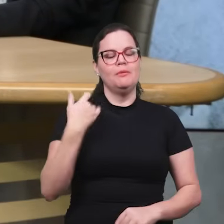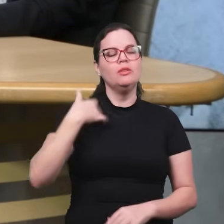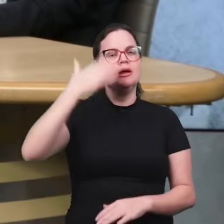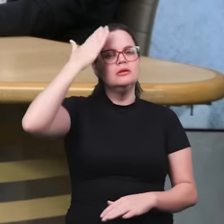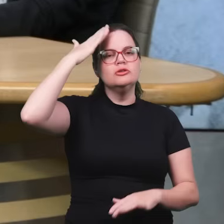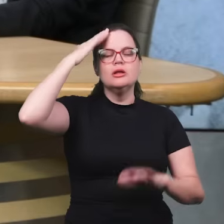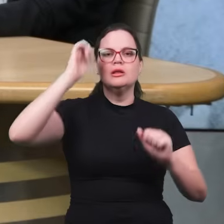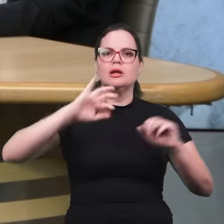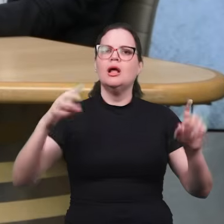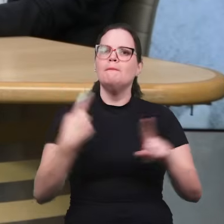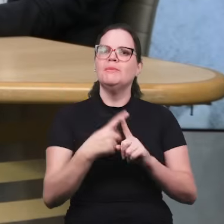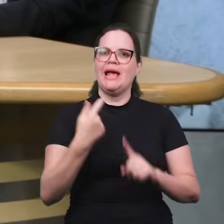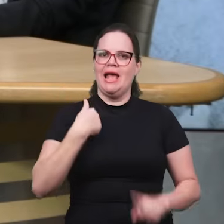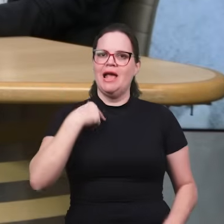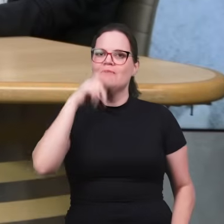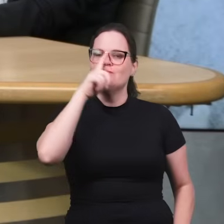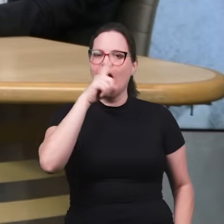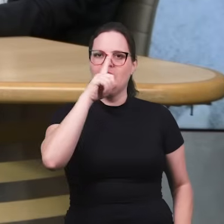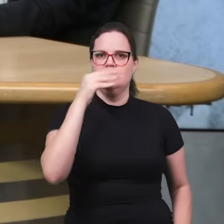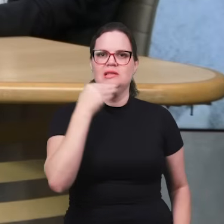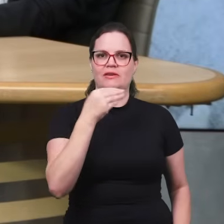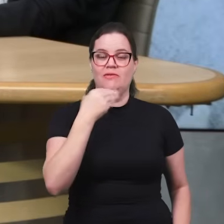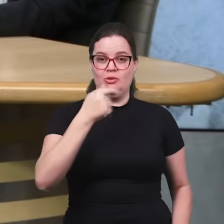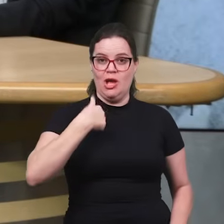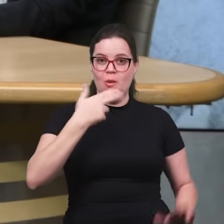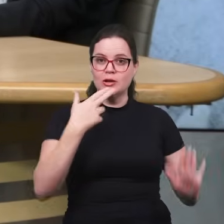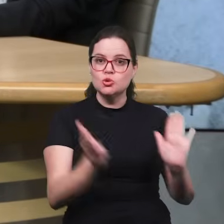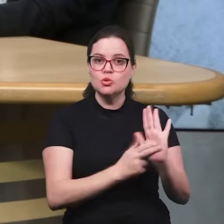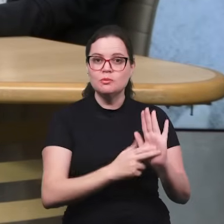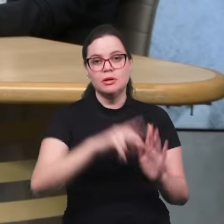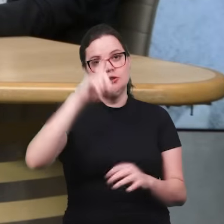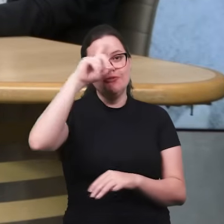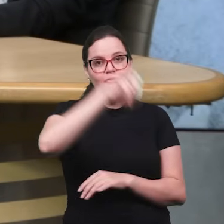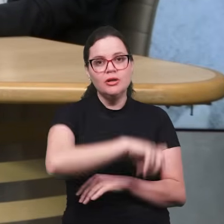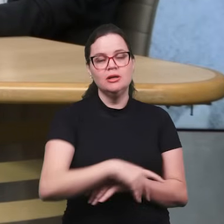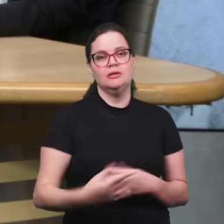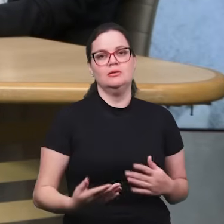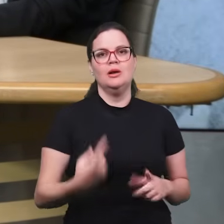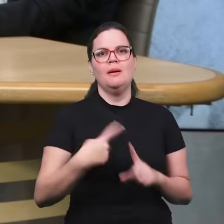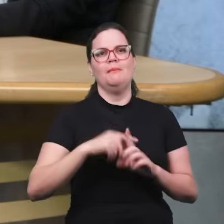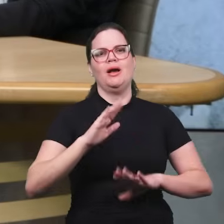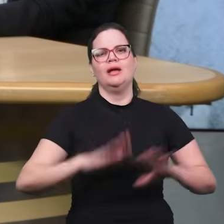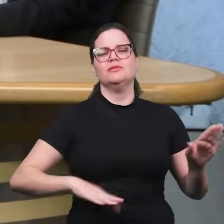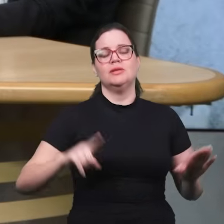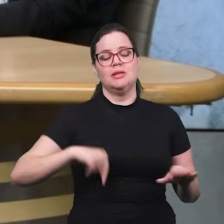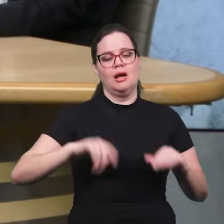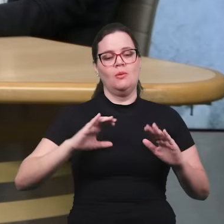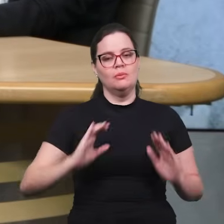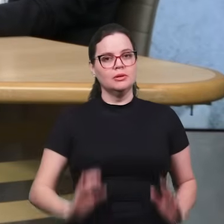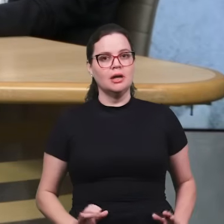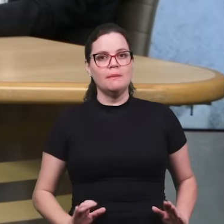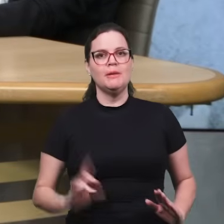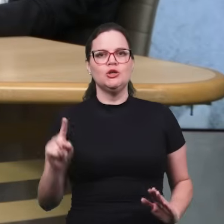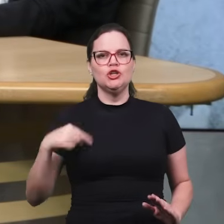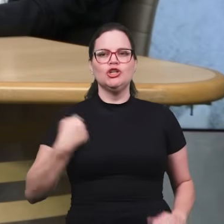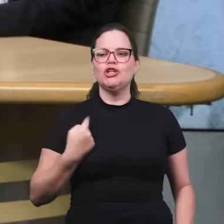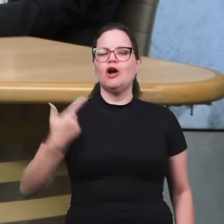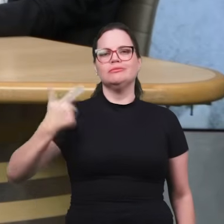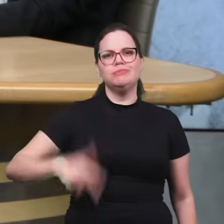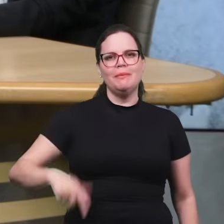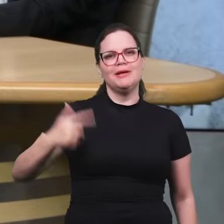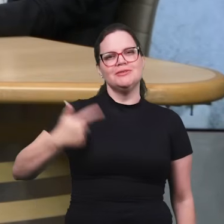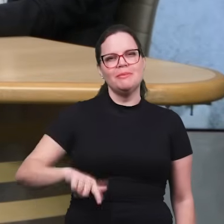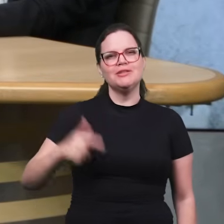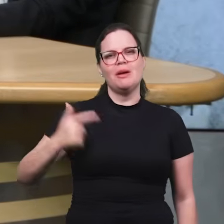porque é muito difícil reconhecer. Então, e às vezes são comportamentos que nós repetimos ao longo